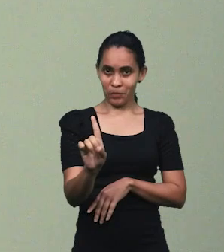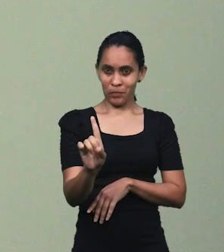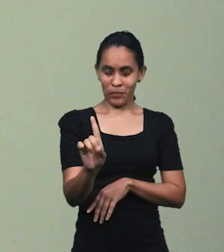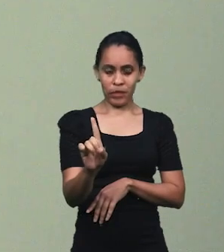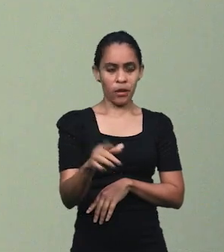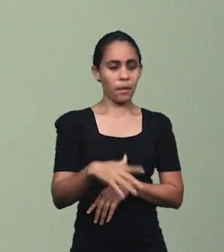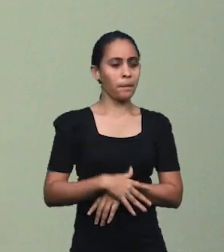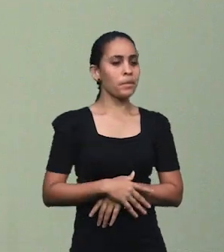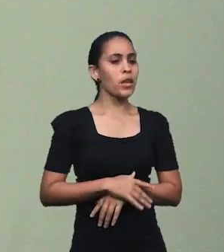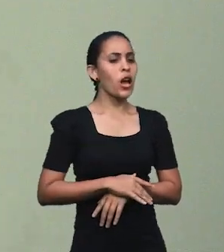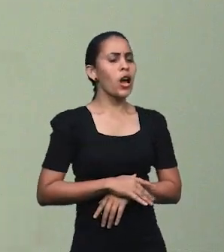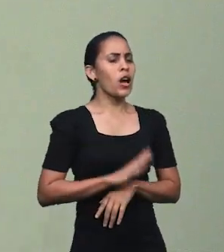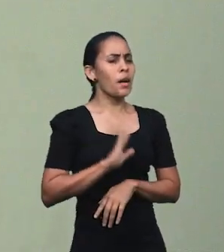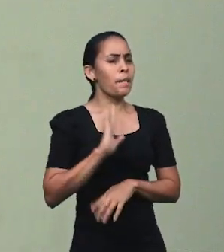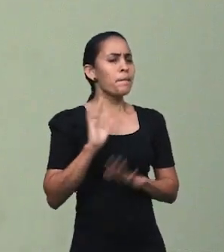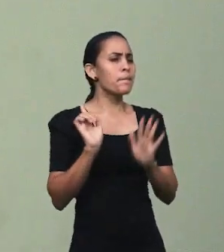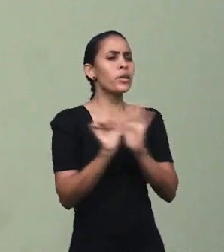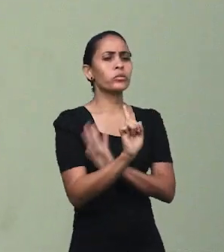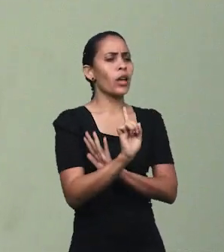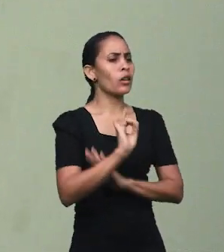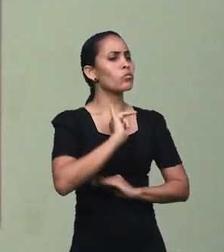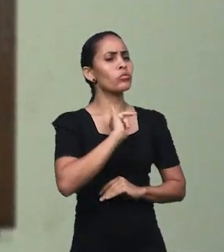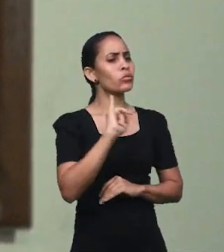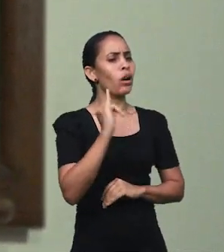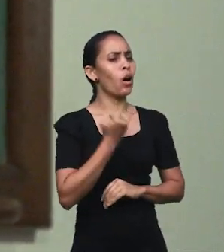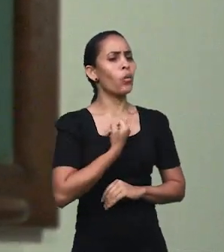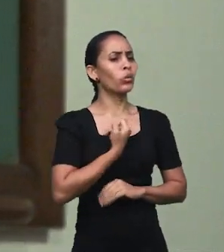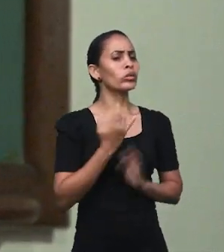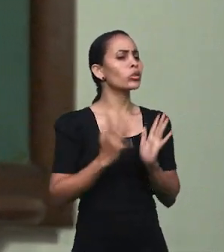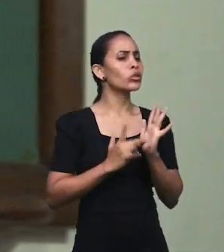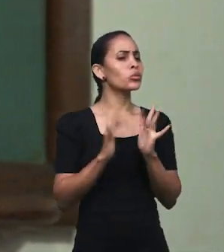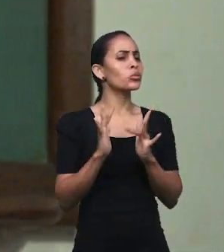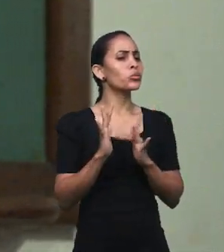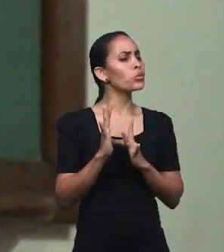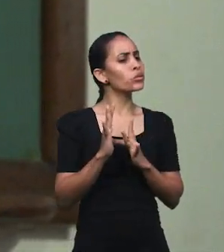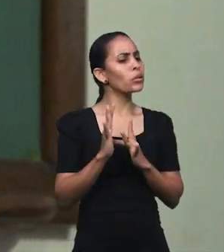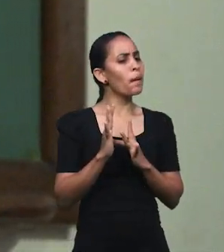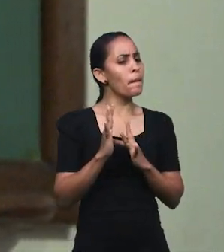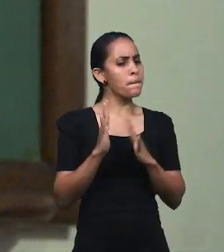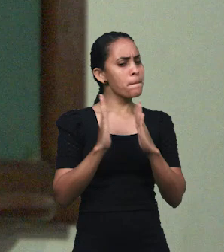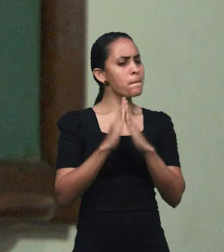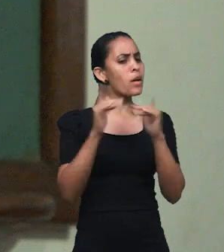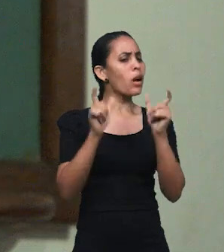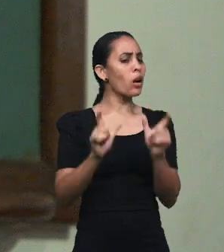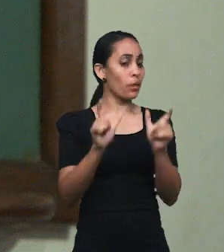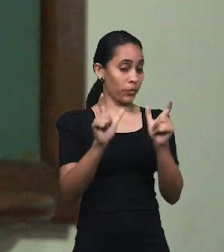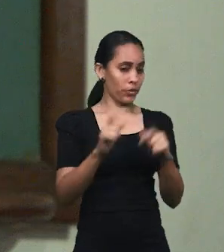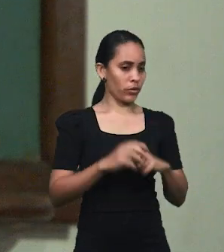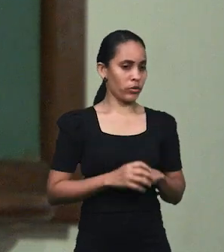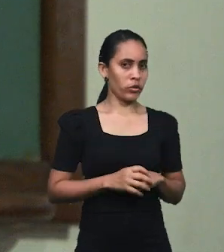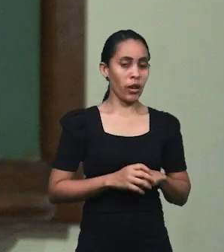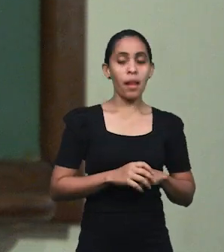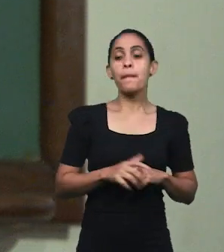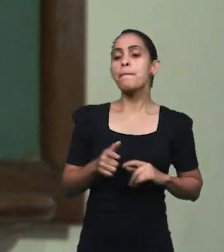cidade. Quando perguntaram a João, o apóstolo João, onde ele mora? Ele aponta o lugar.